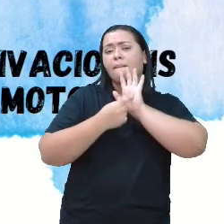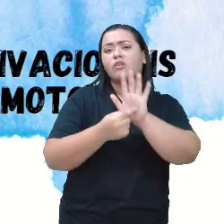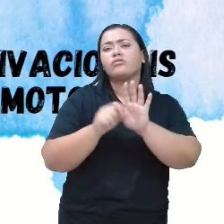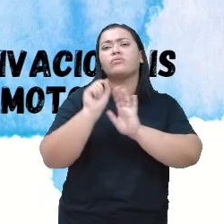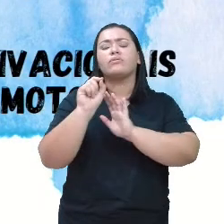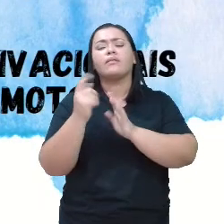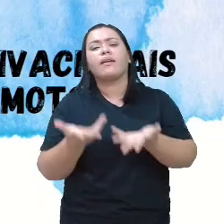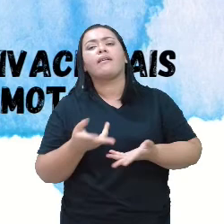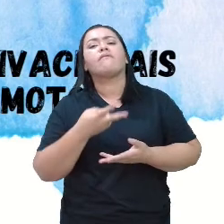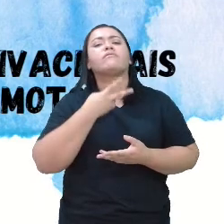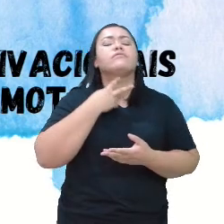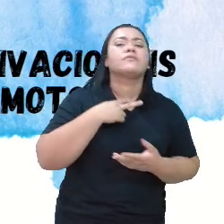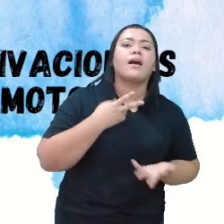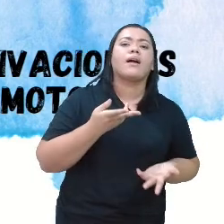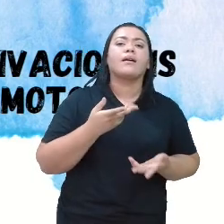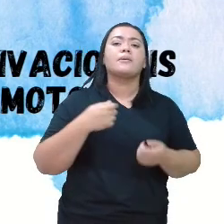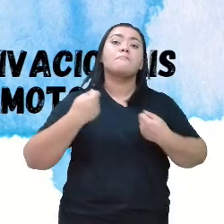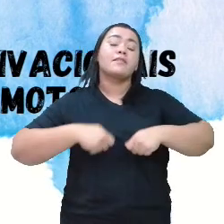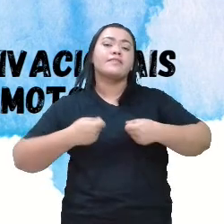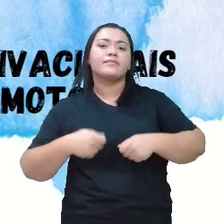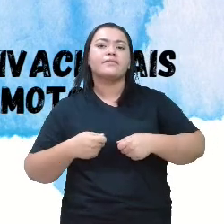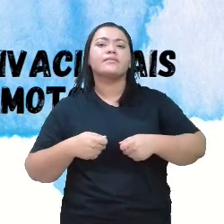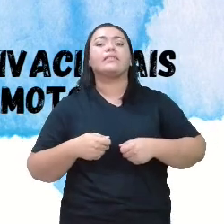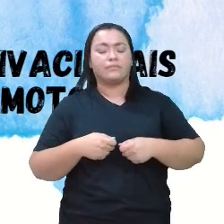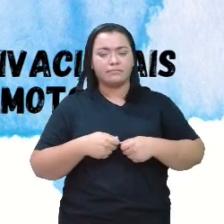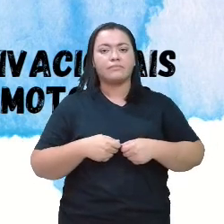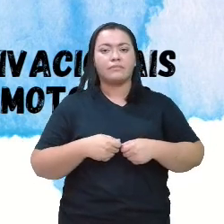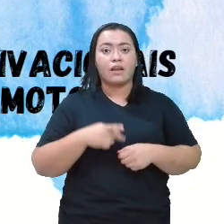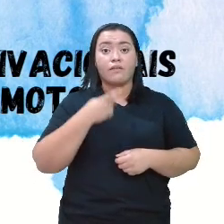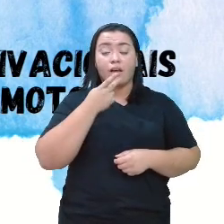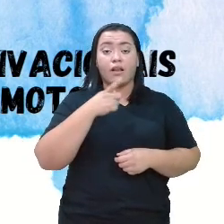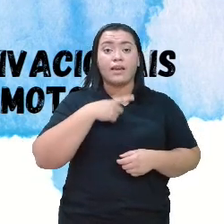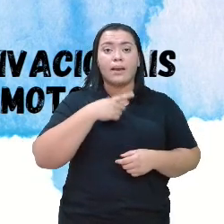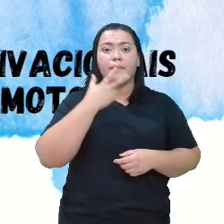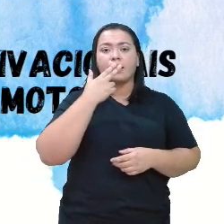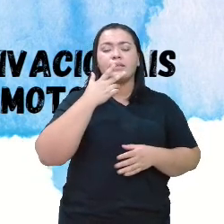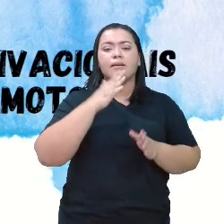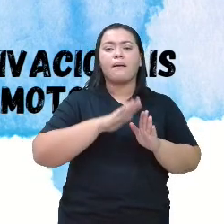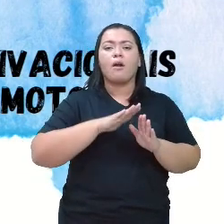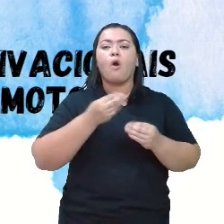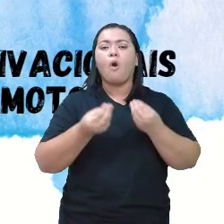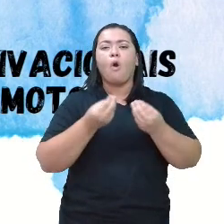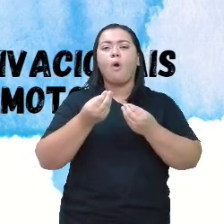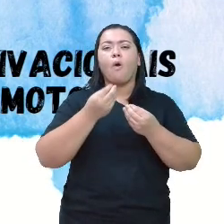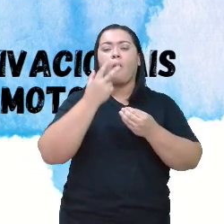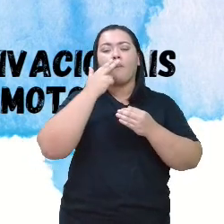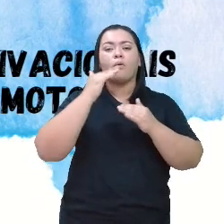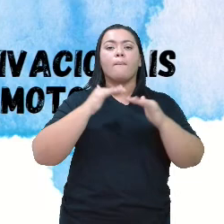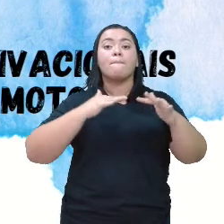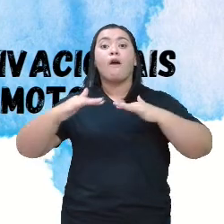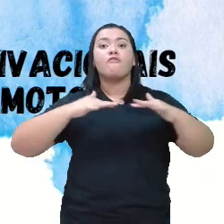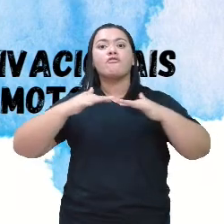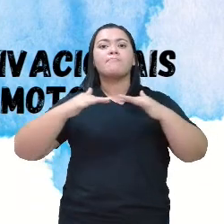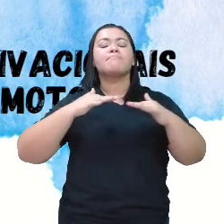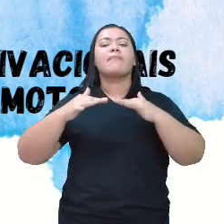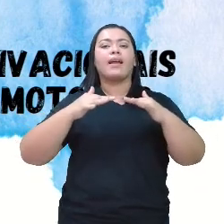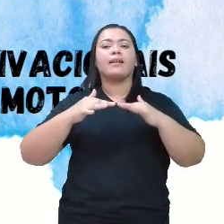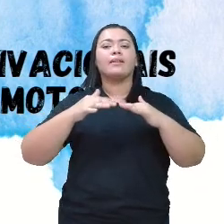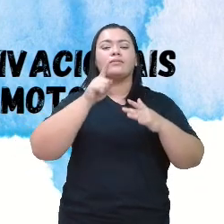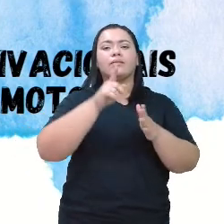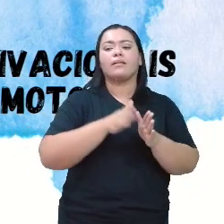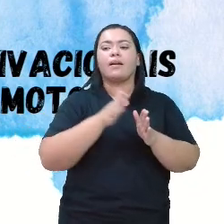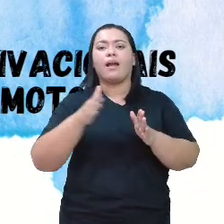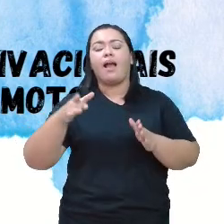ele deseja. E essa tendência, ela dá um ritmo de aprendizagem, ela dá um movimento no processo